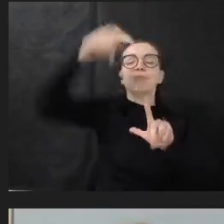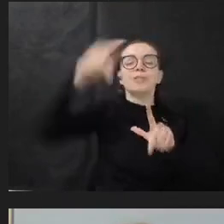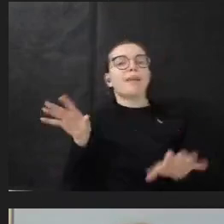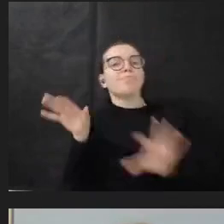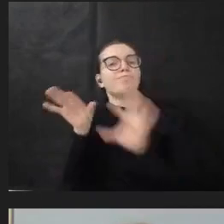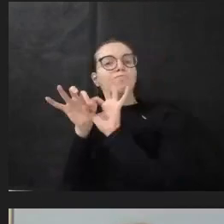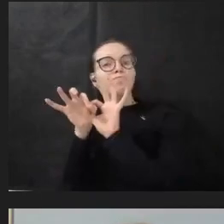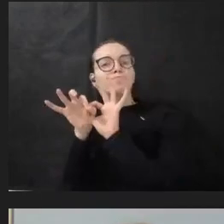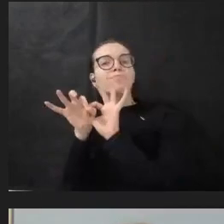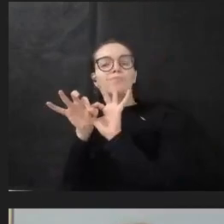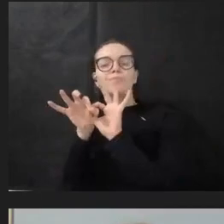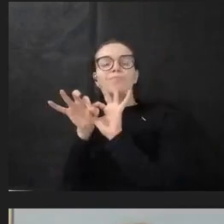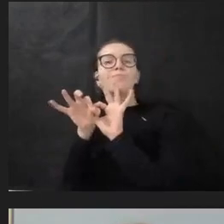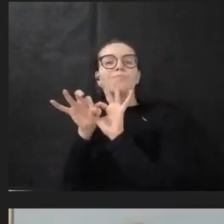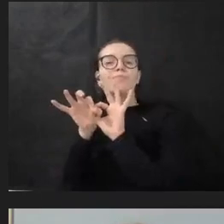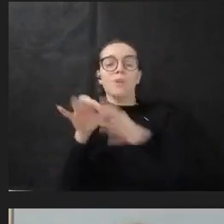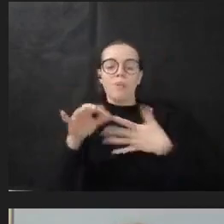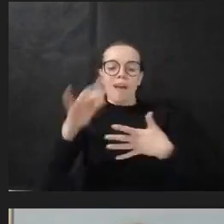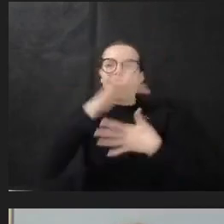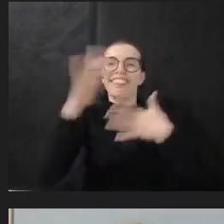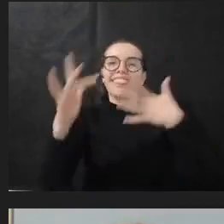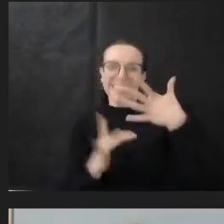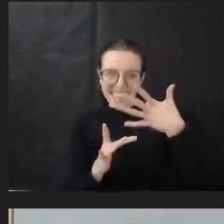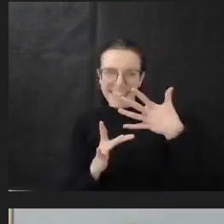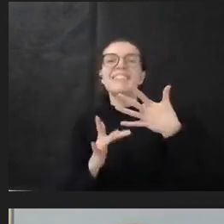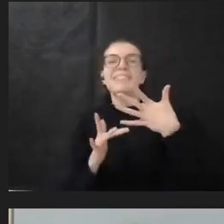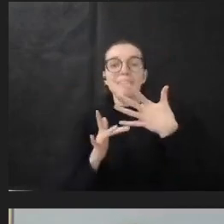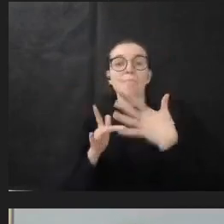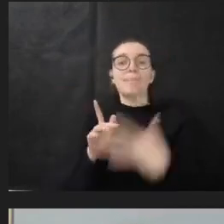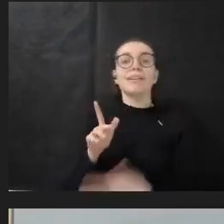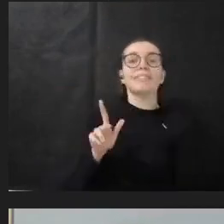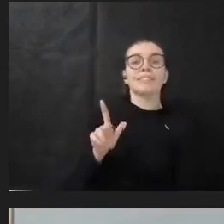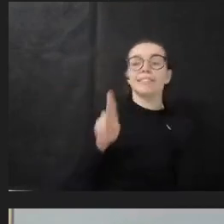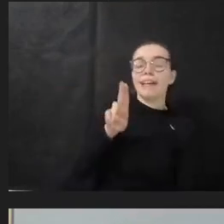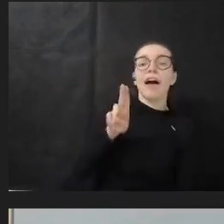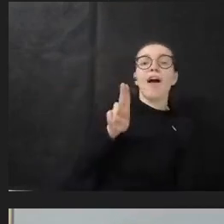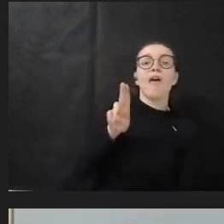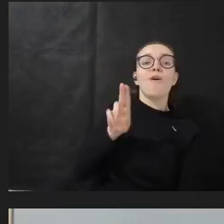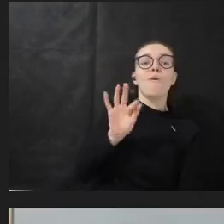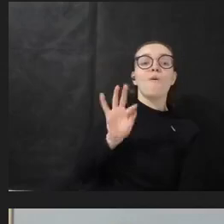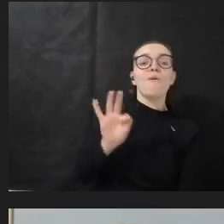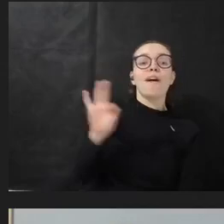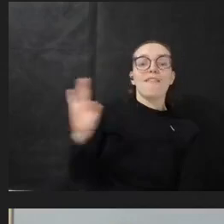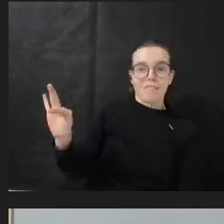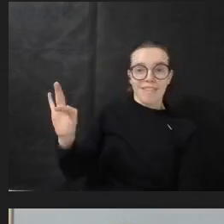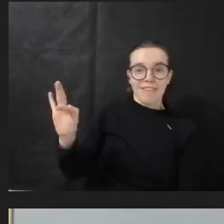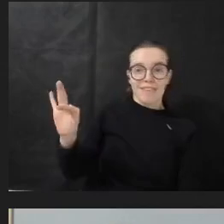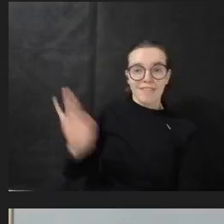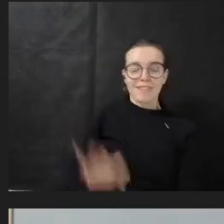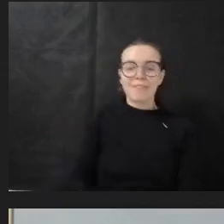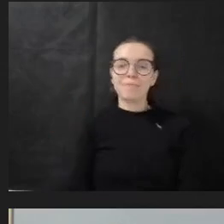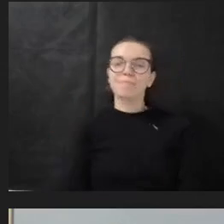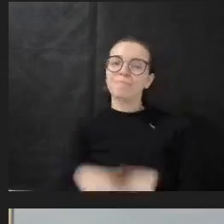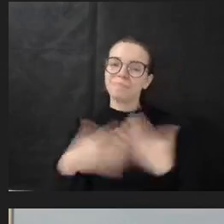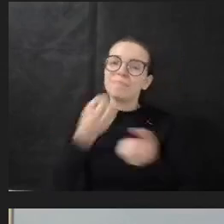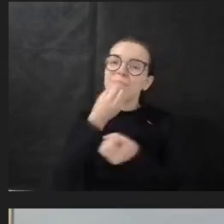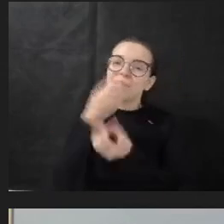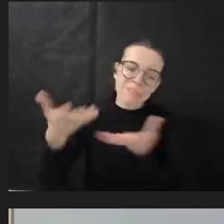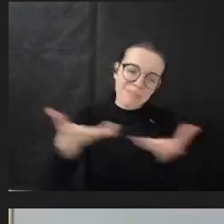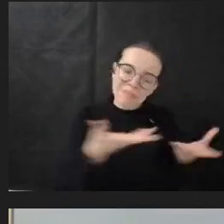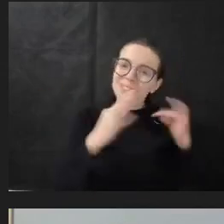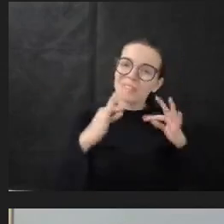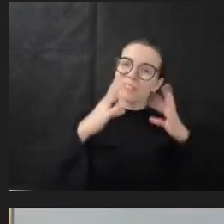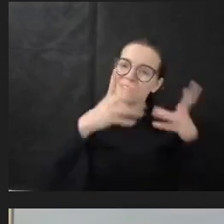São dois grupos aí alinhados para a gente ter essa formação aqui. Então, sejam todos muito bem-vindos.